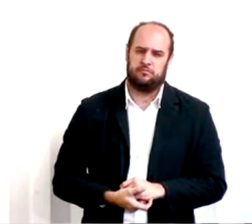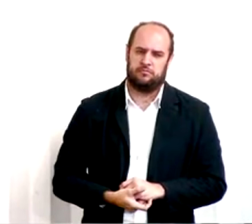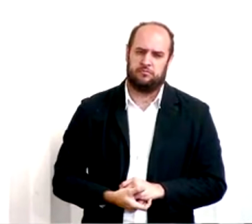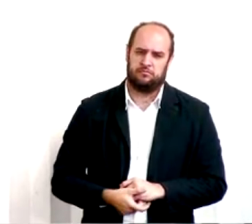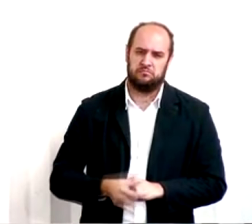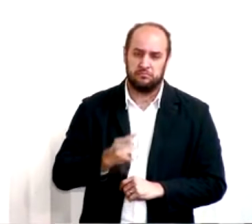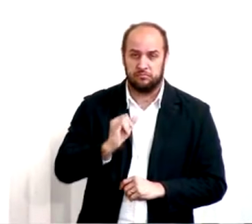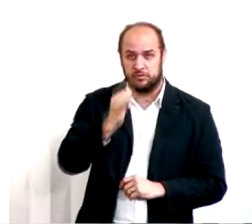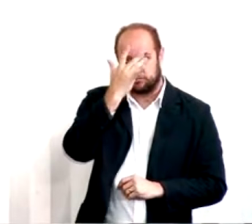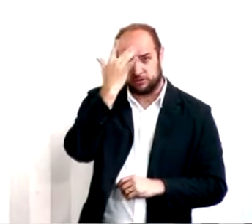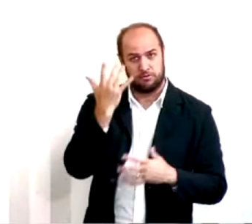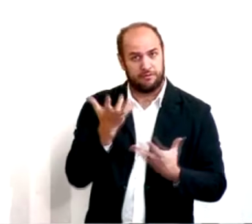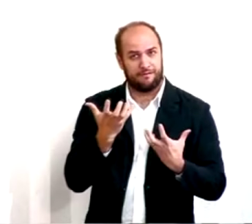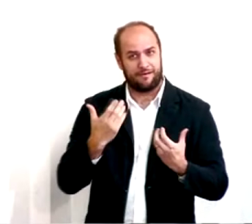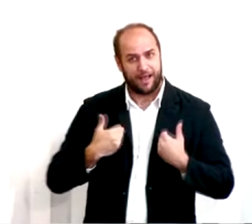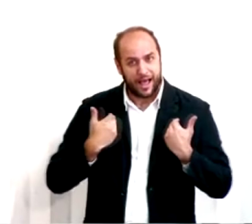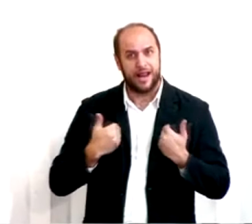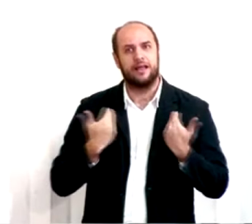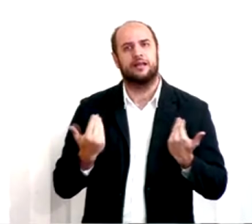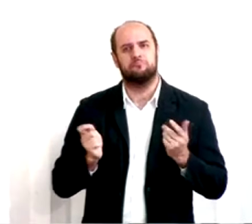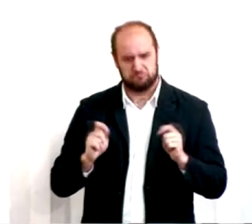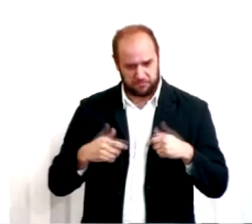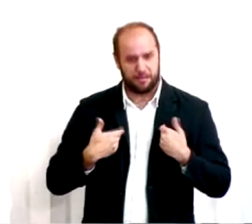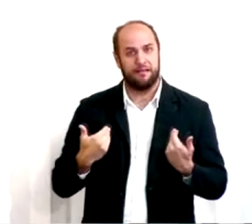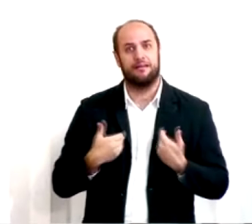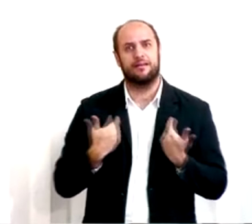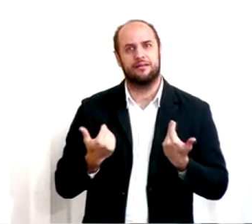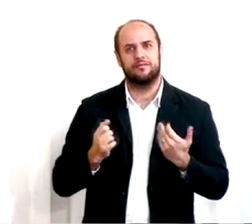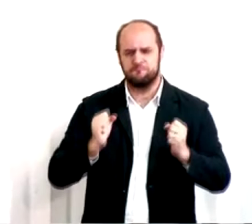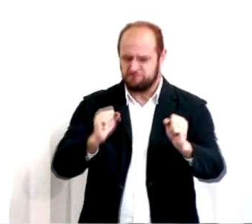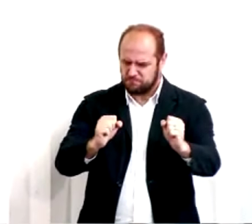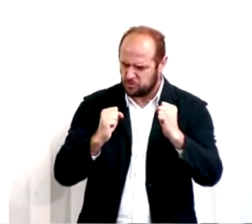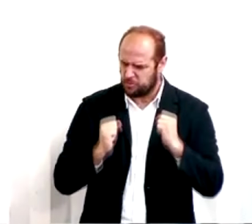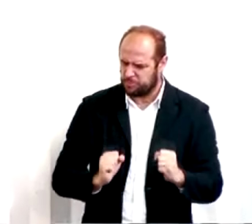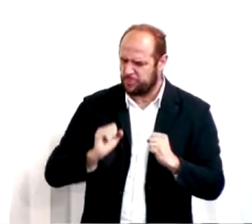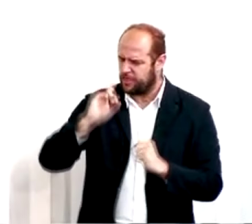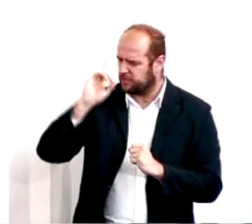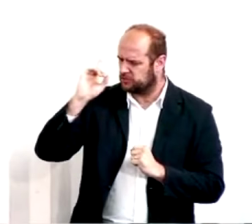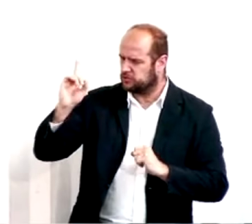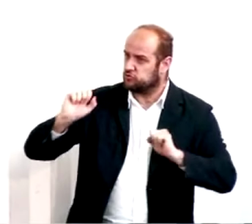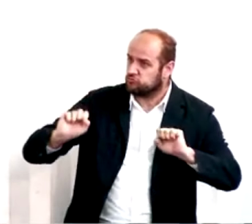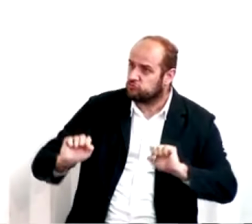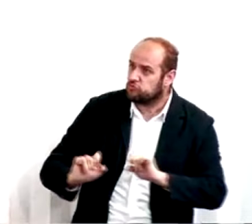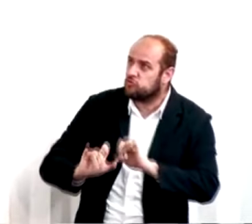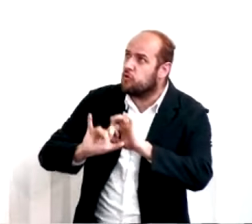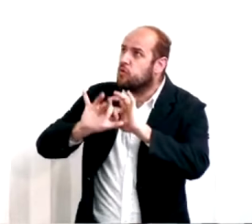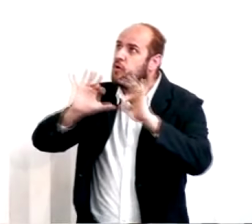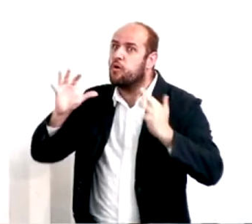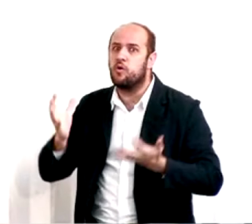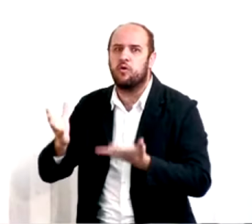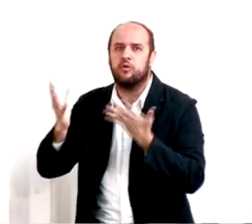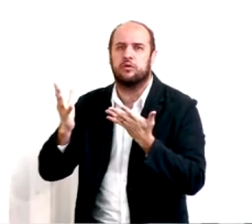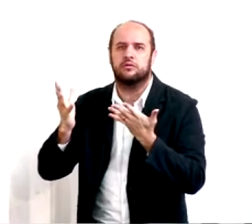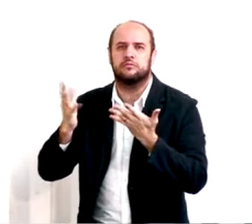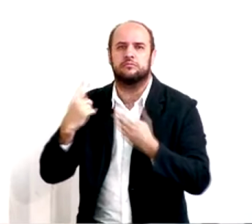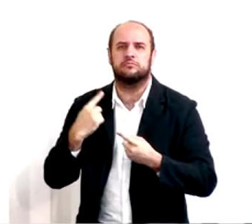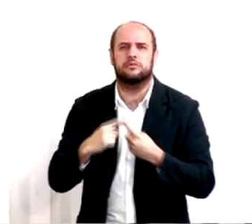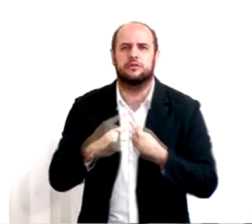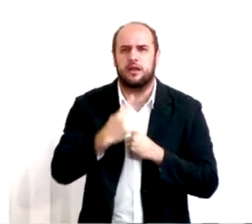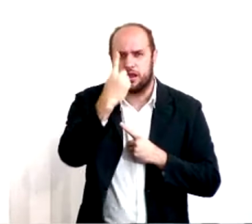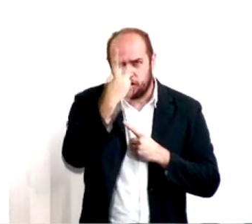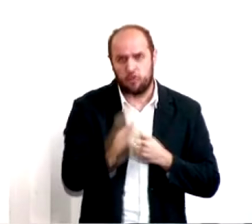e Se alguém quiser se alegrar alegre-se No Poder de Deus e o clori fique porque se tem uma